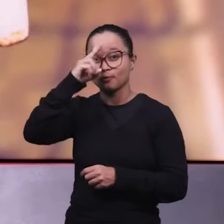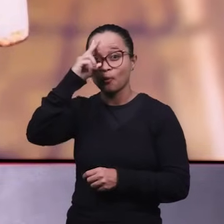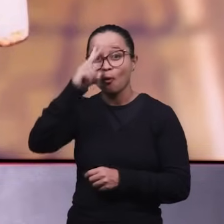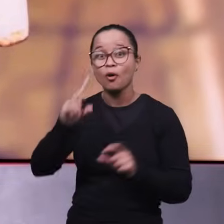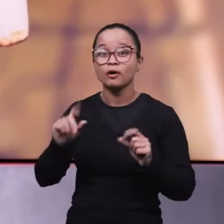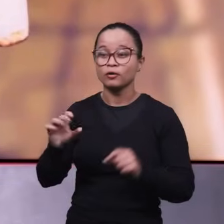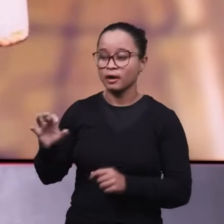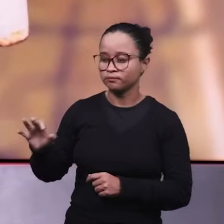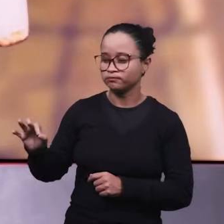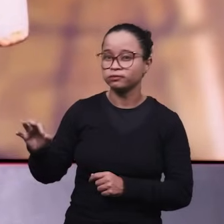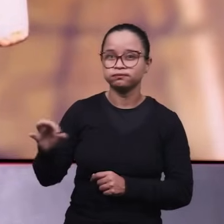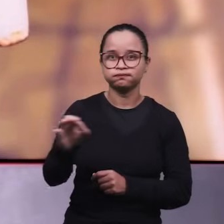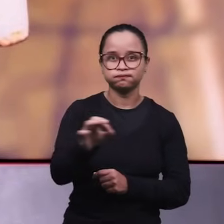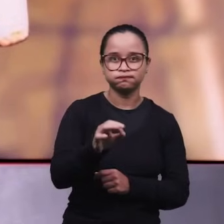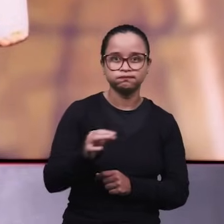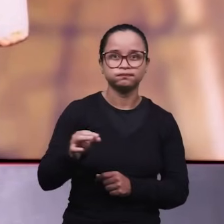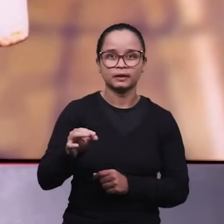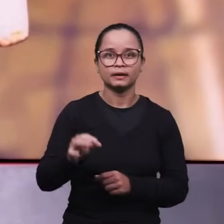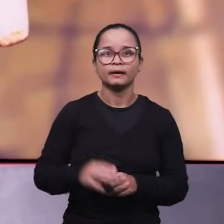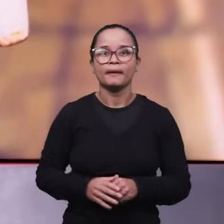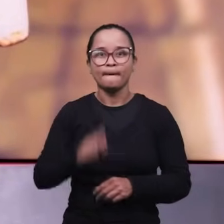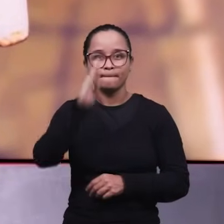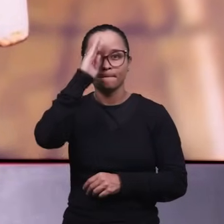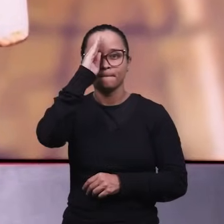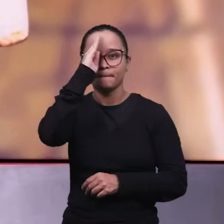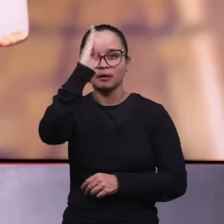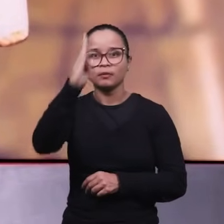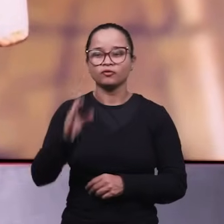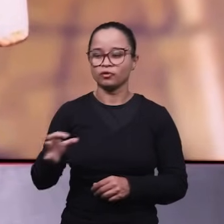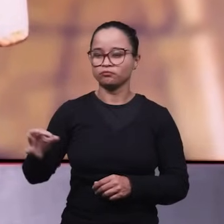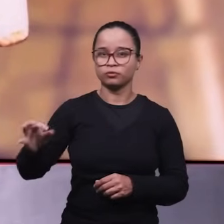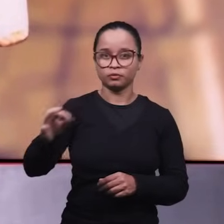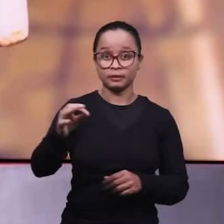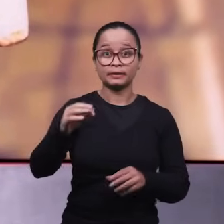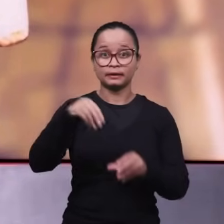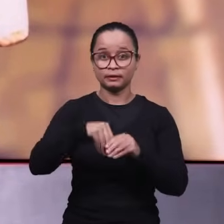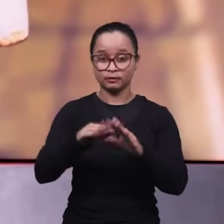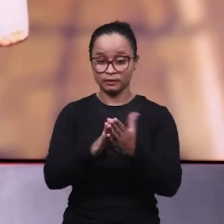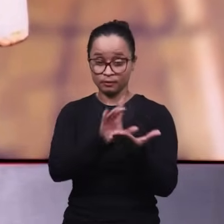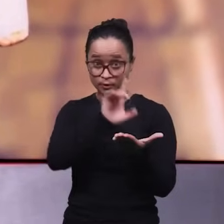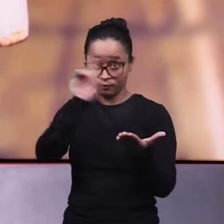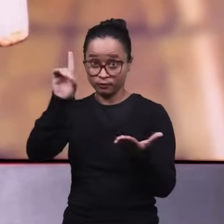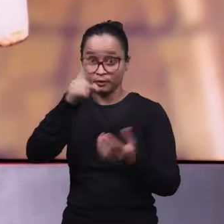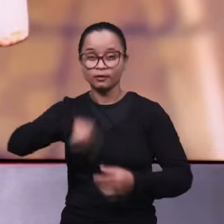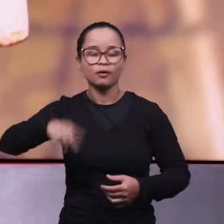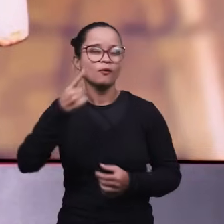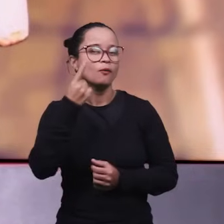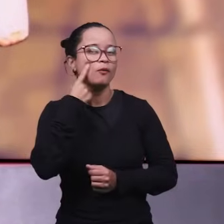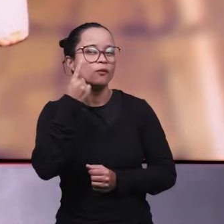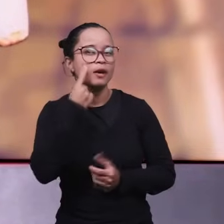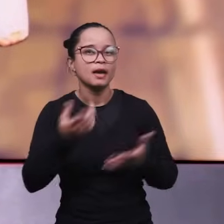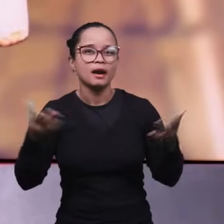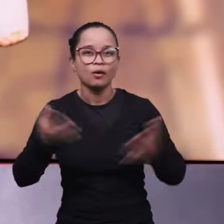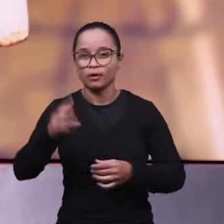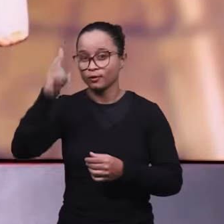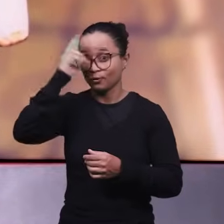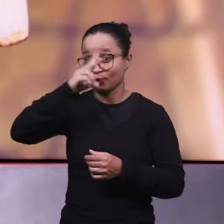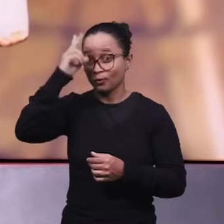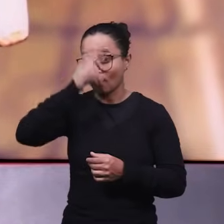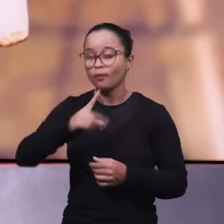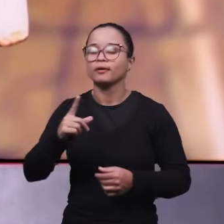principalmente das moedas bíblicas. E nós vamos ver que tem muita